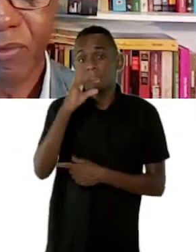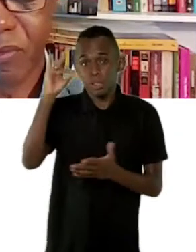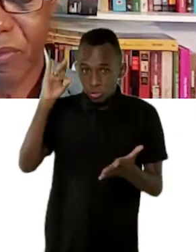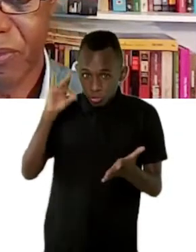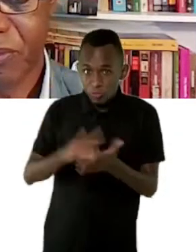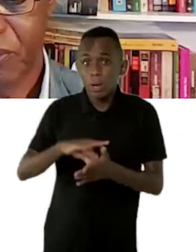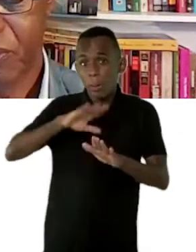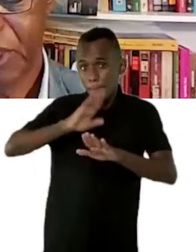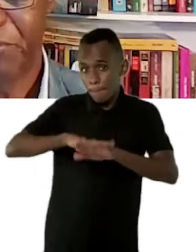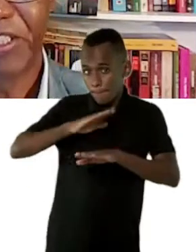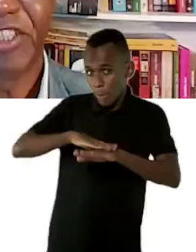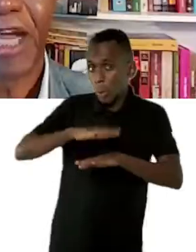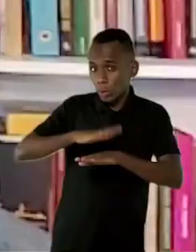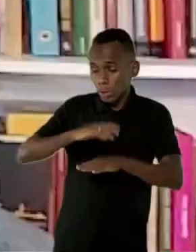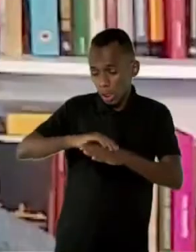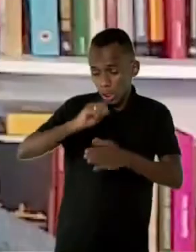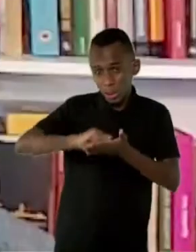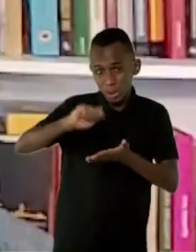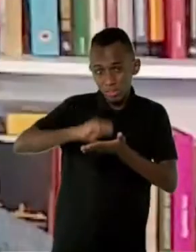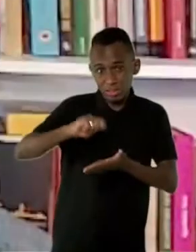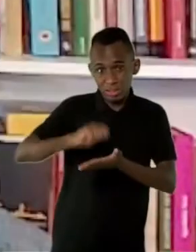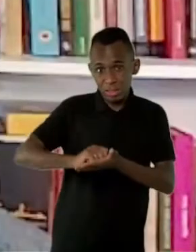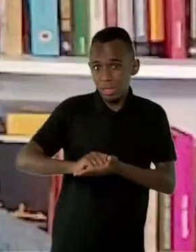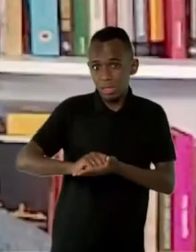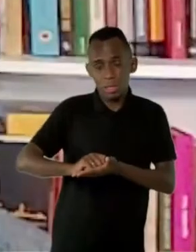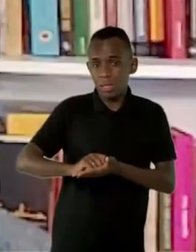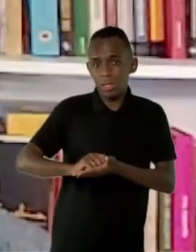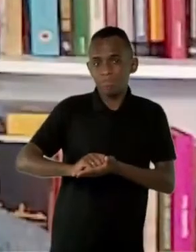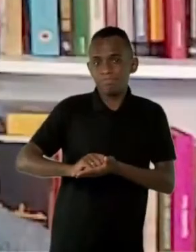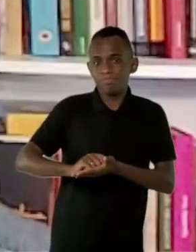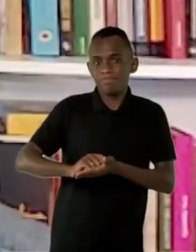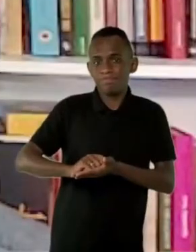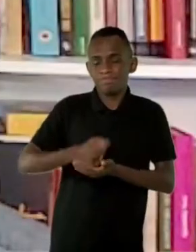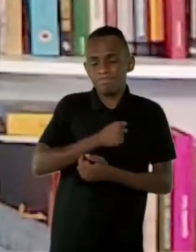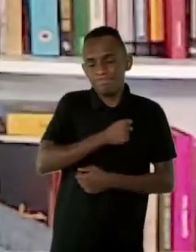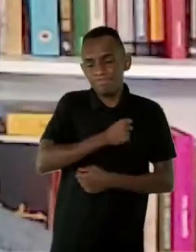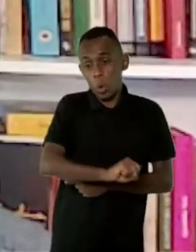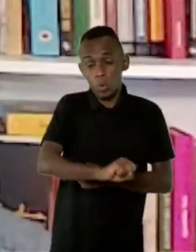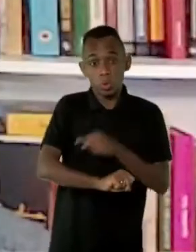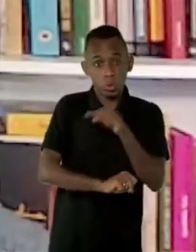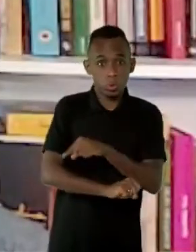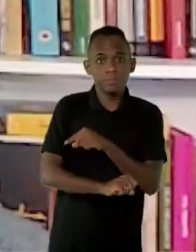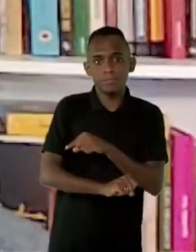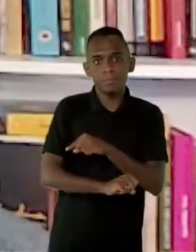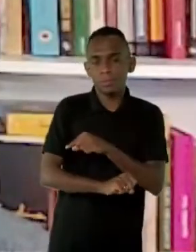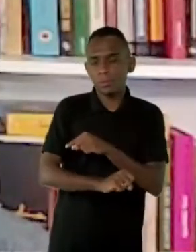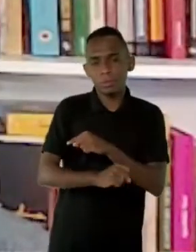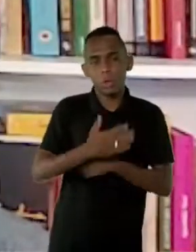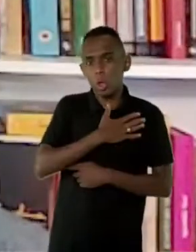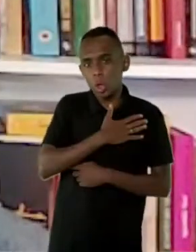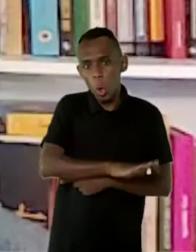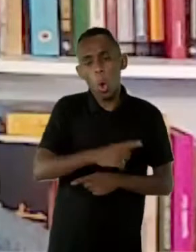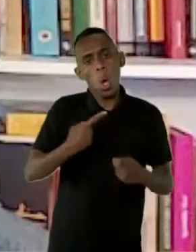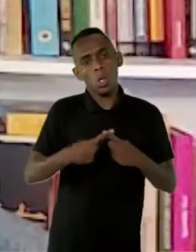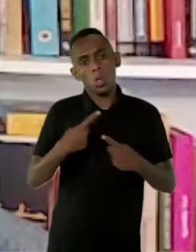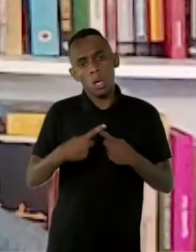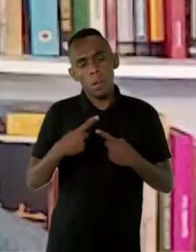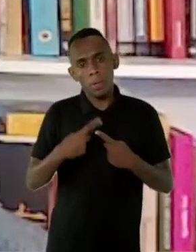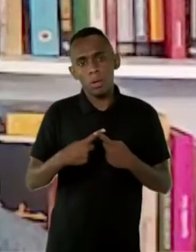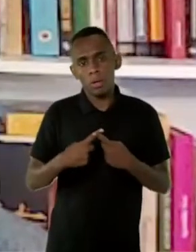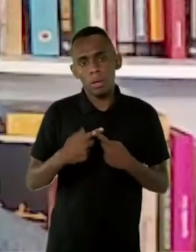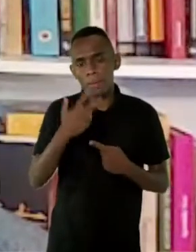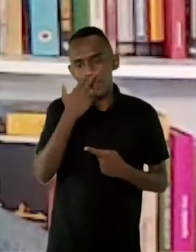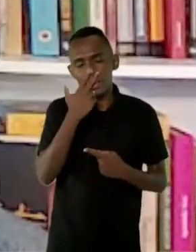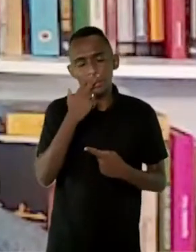tem uma espécie de remorso sobre o Sacramento. Ou seja, que a cidade não a recebeu, né,